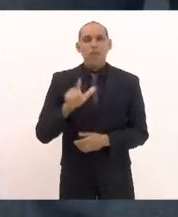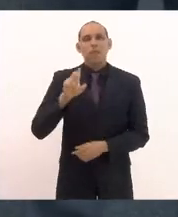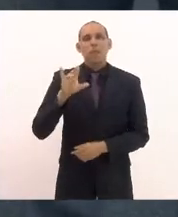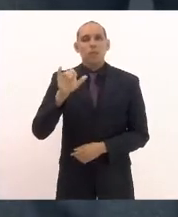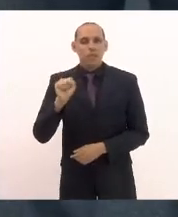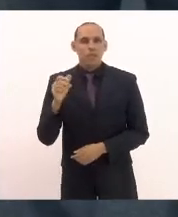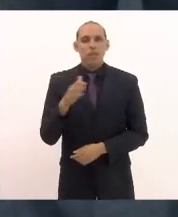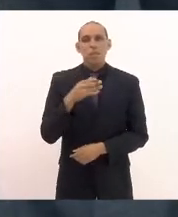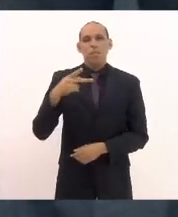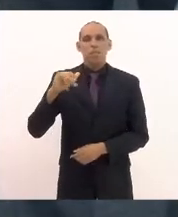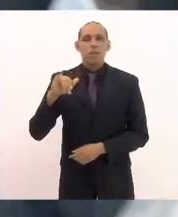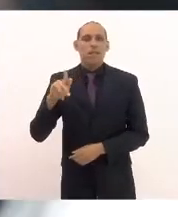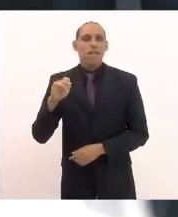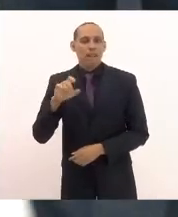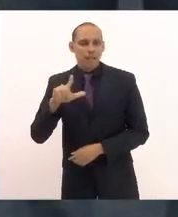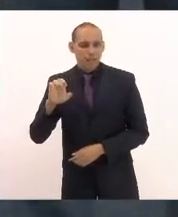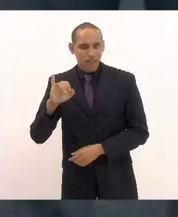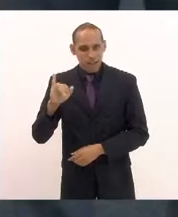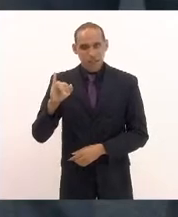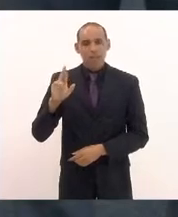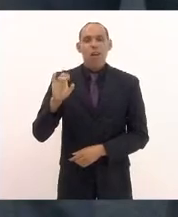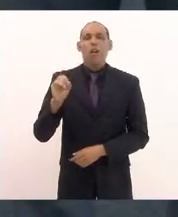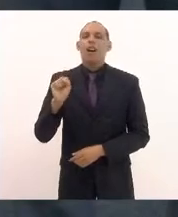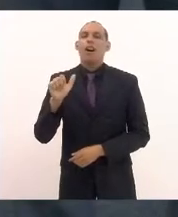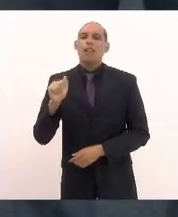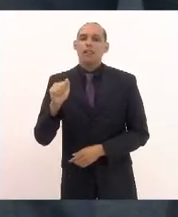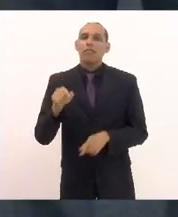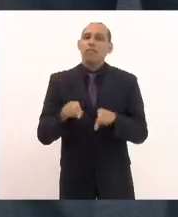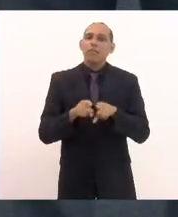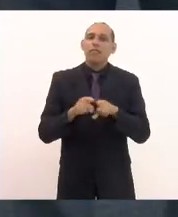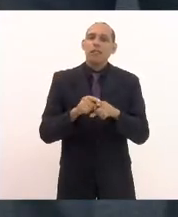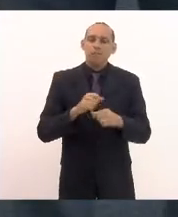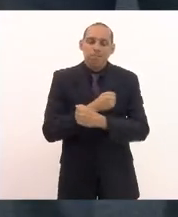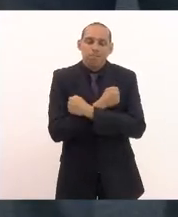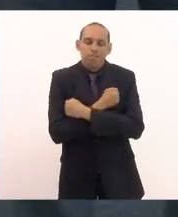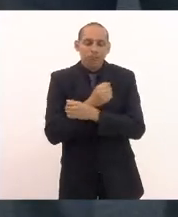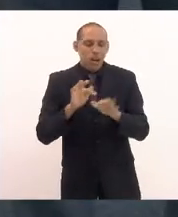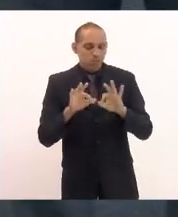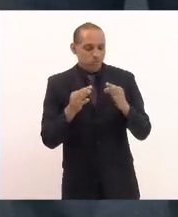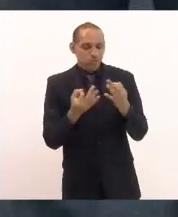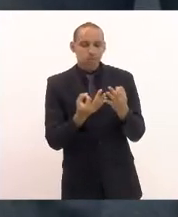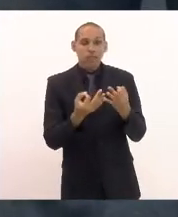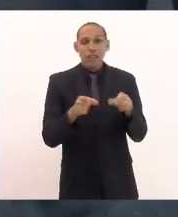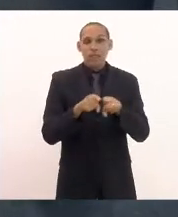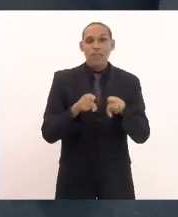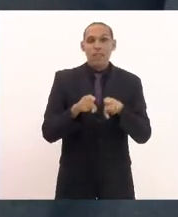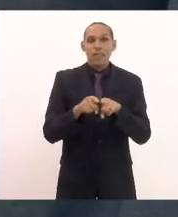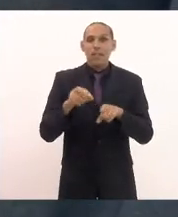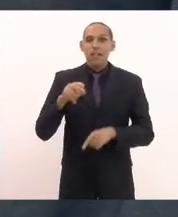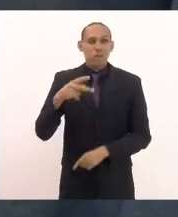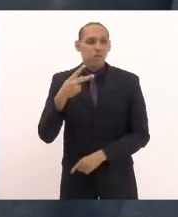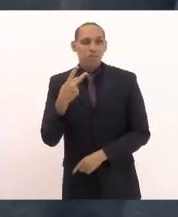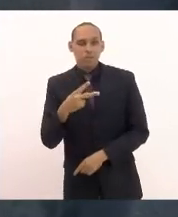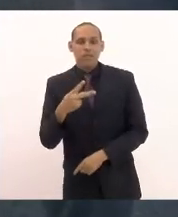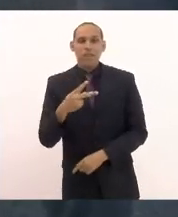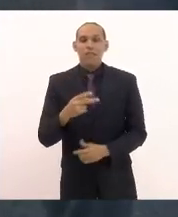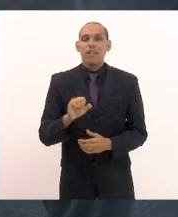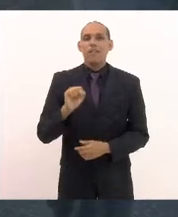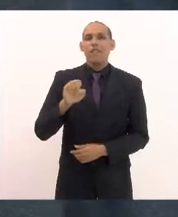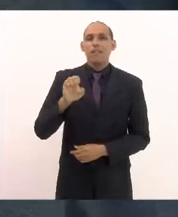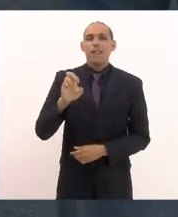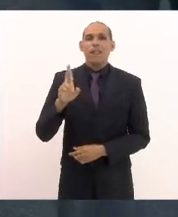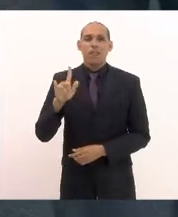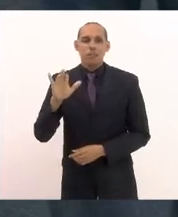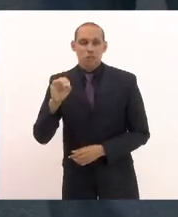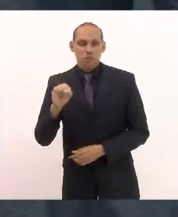aqui um abraço à sua família, em especial ao seu irmão Sérgio Rosa, que tem nos ajudado a construir o projeto do Sistema Estadual